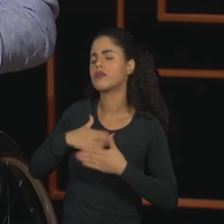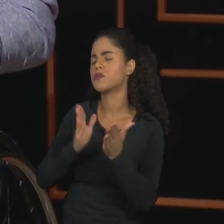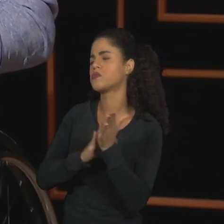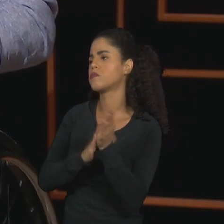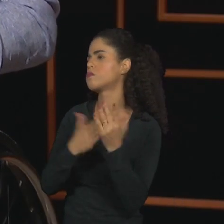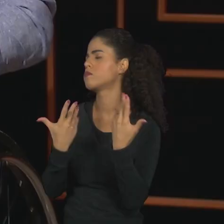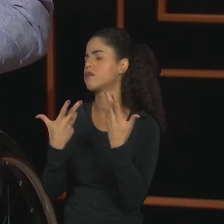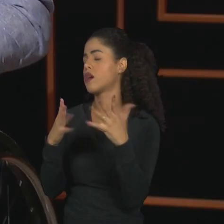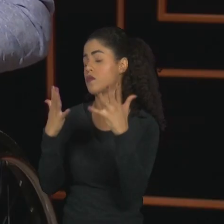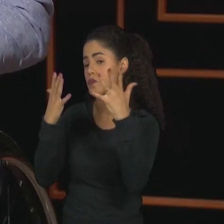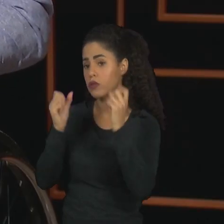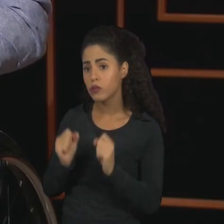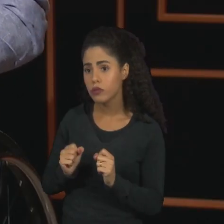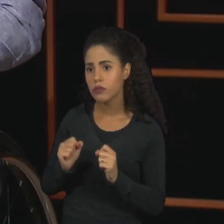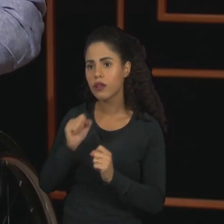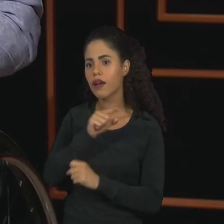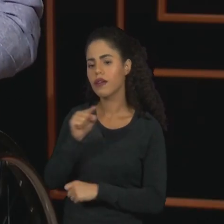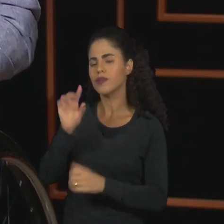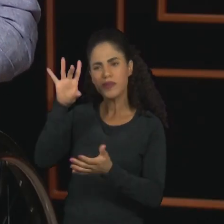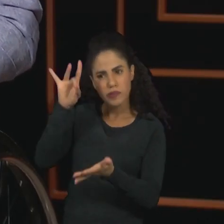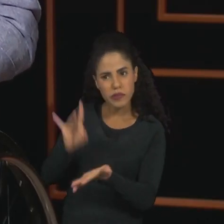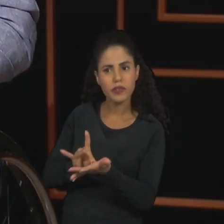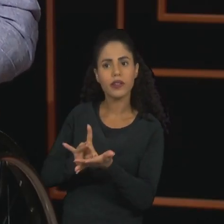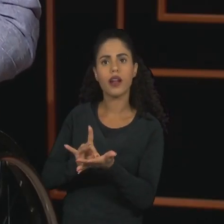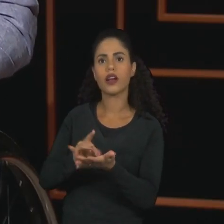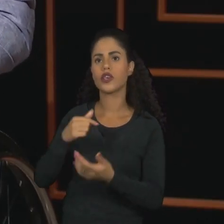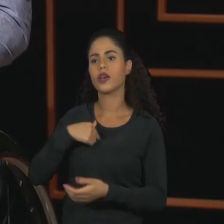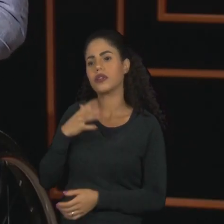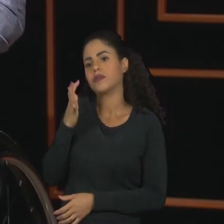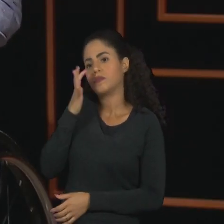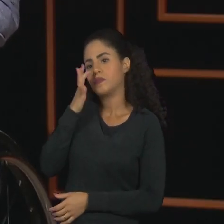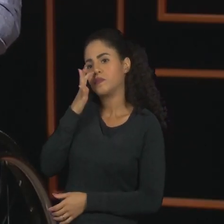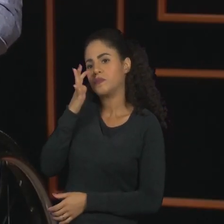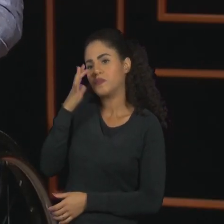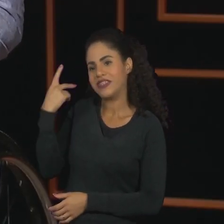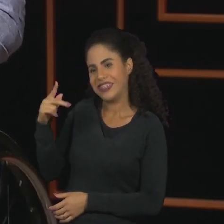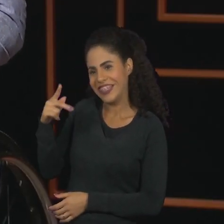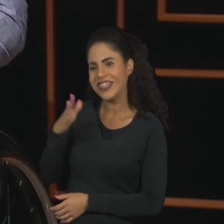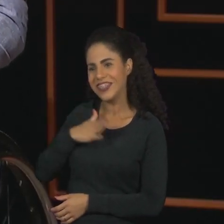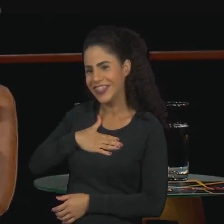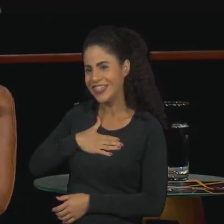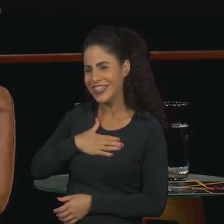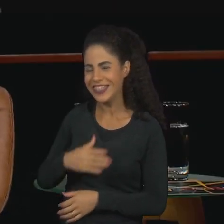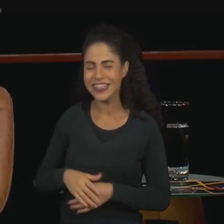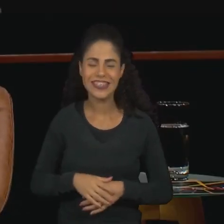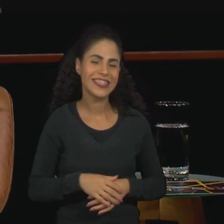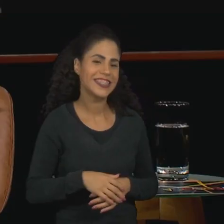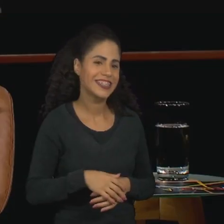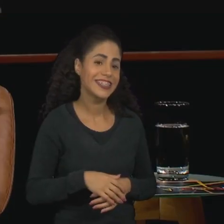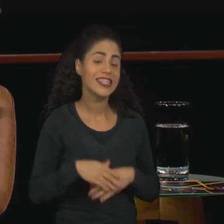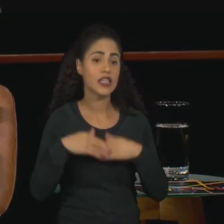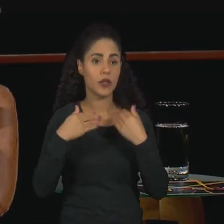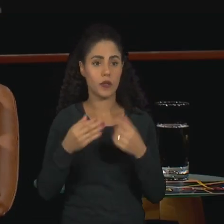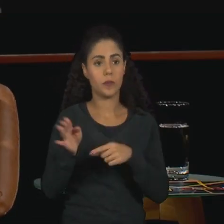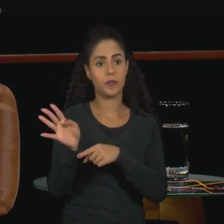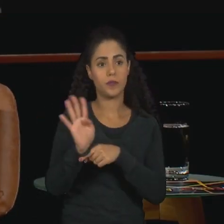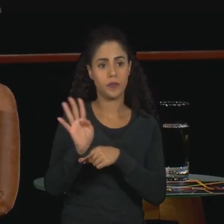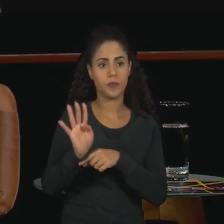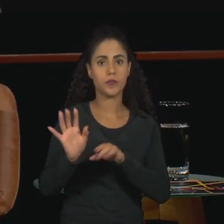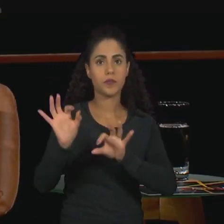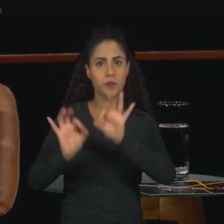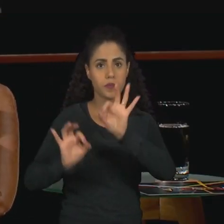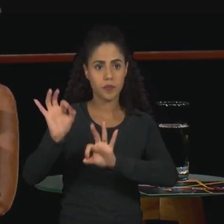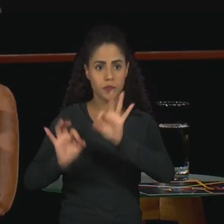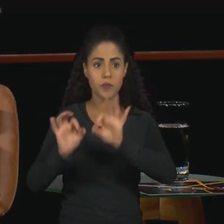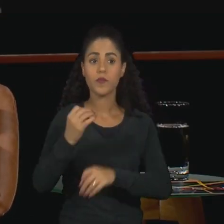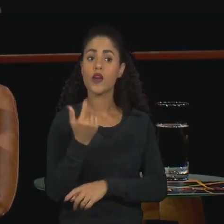parabéns, né, e que realmente eu sou um admirador da obra deles. Muito bem. Agora, a gente produziu um quadro aí sobre